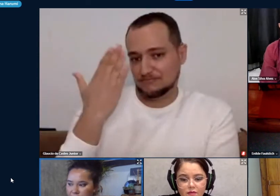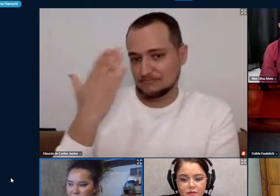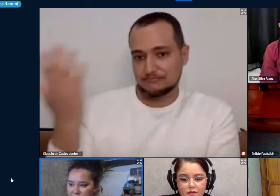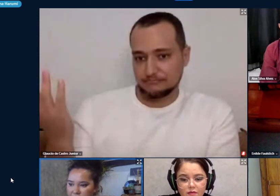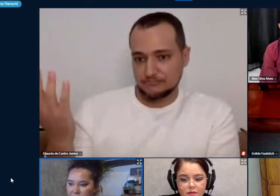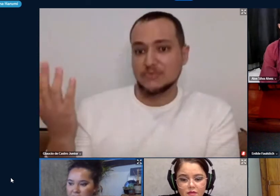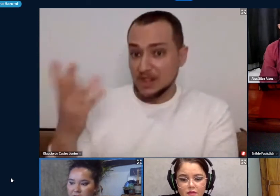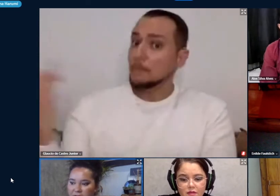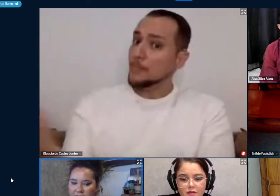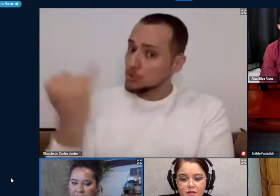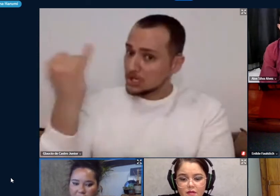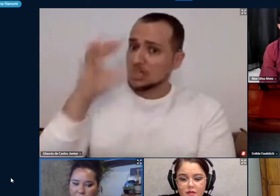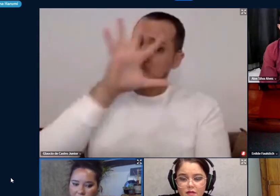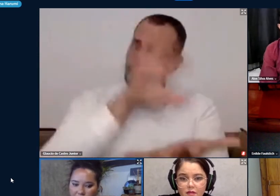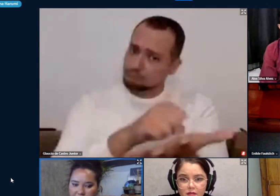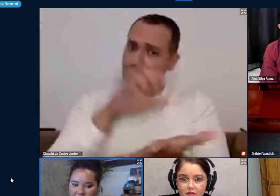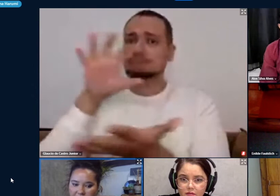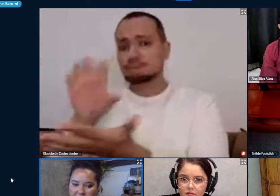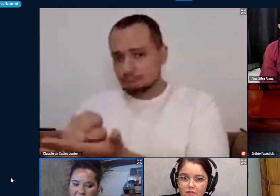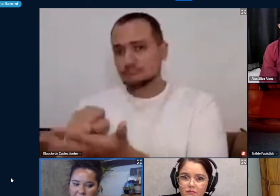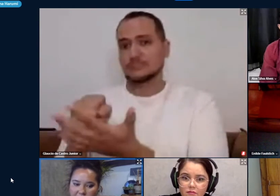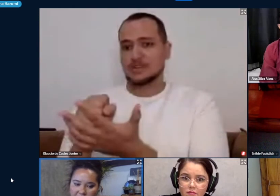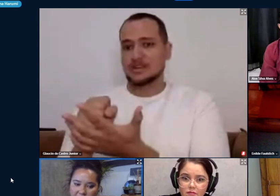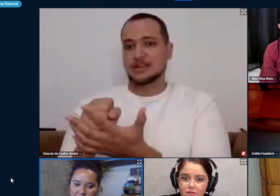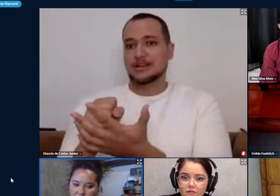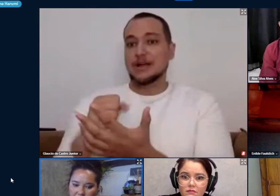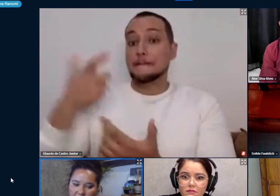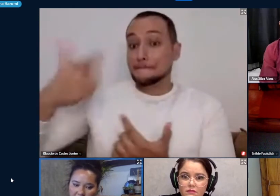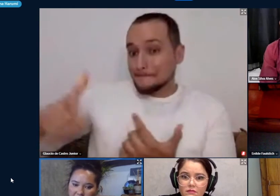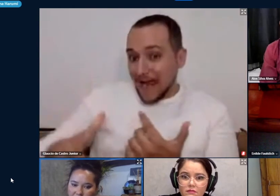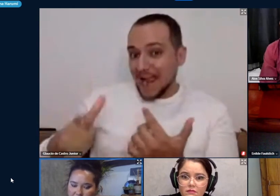variação linguística, que eu não observei